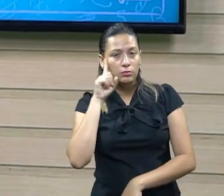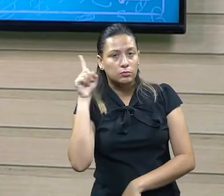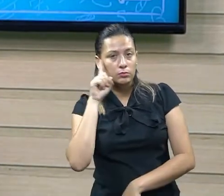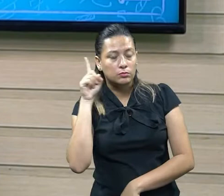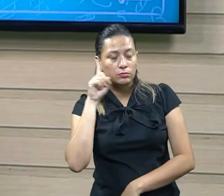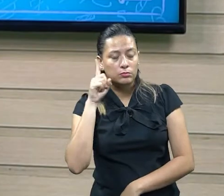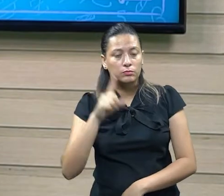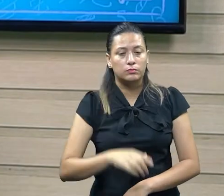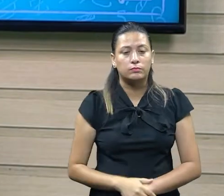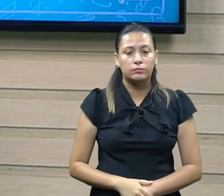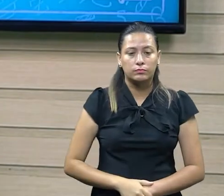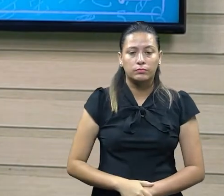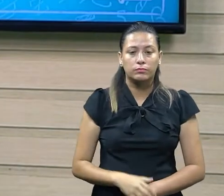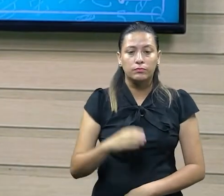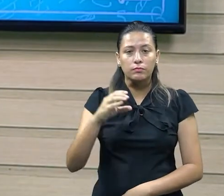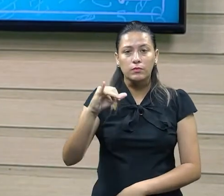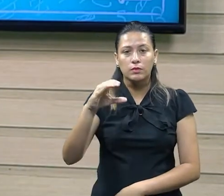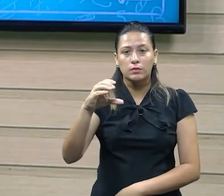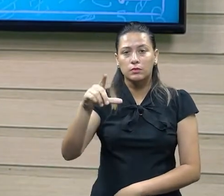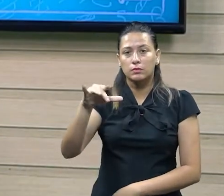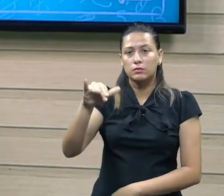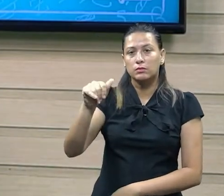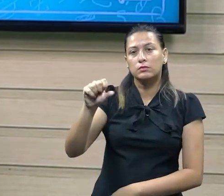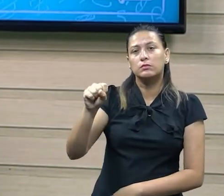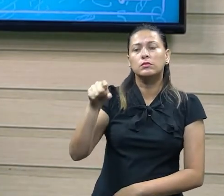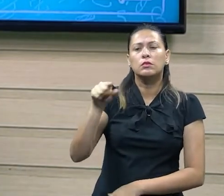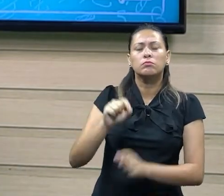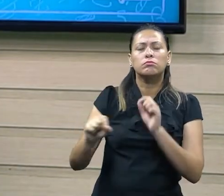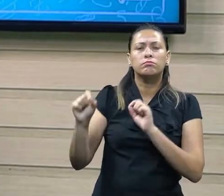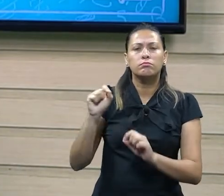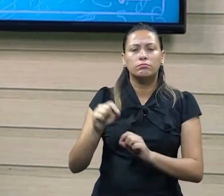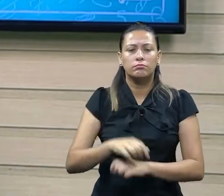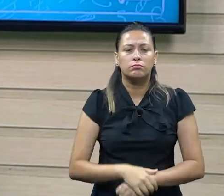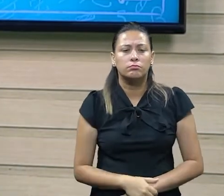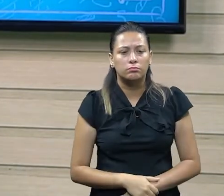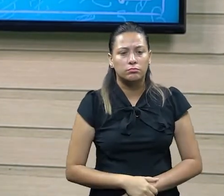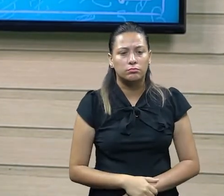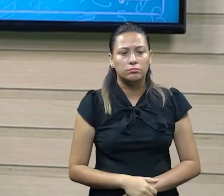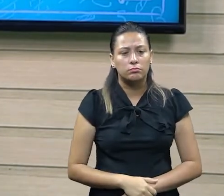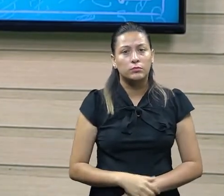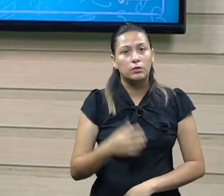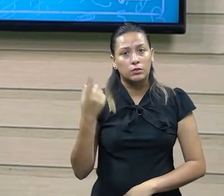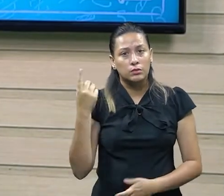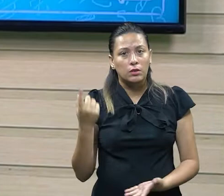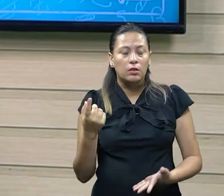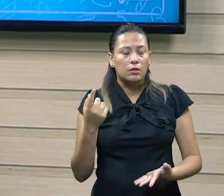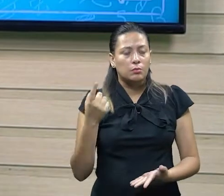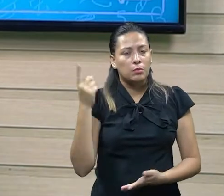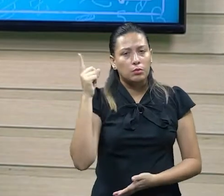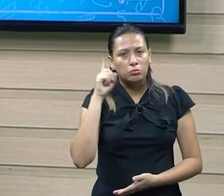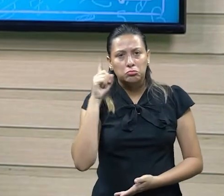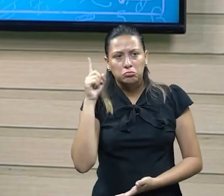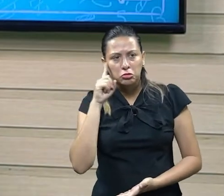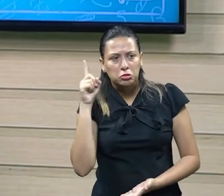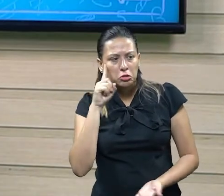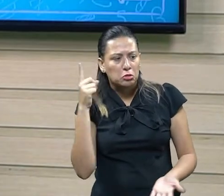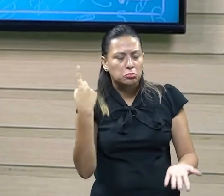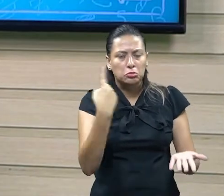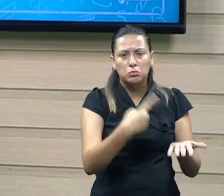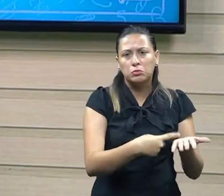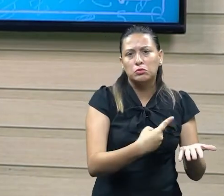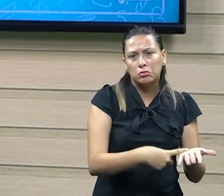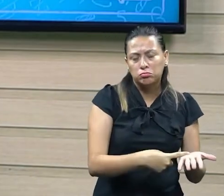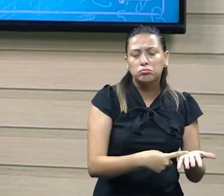rotina. Cíclica, como o nome sugere, ela pode ser também periódica, fazer um período em que